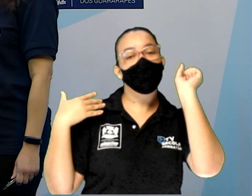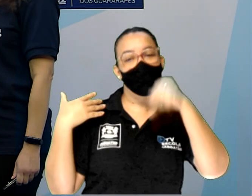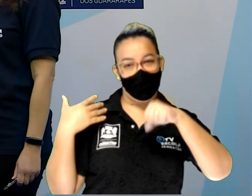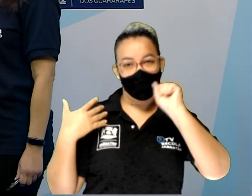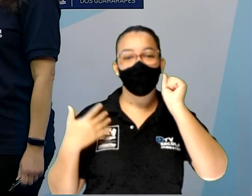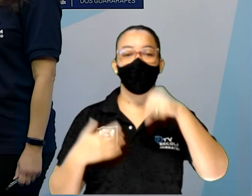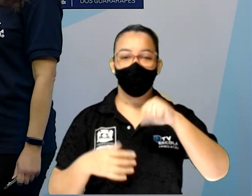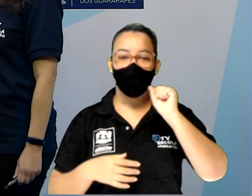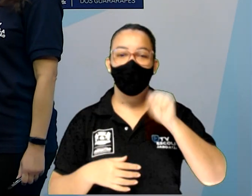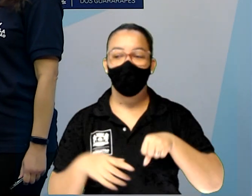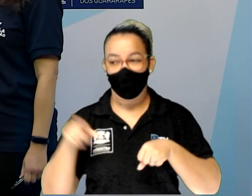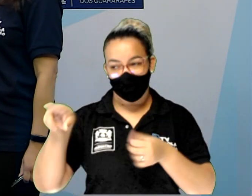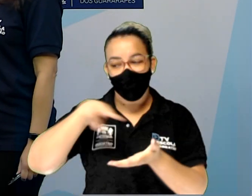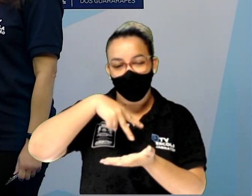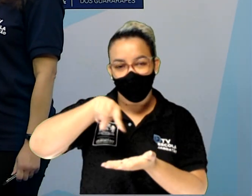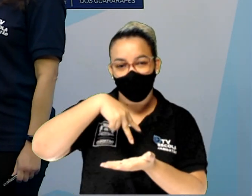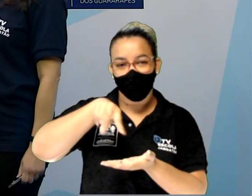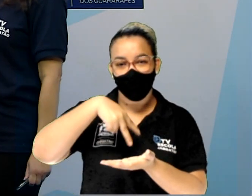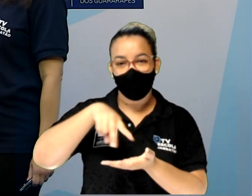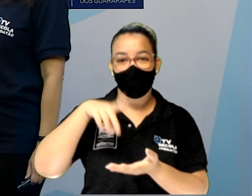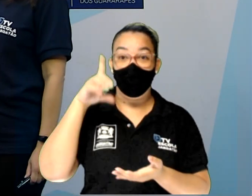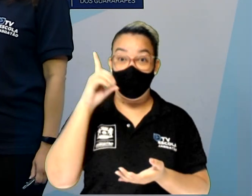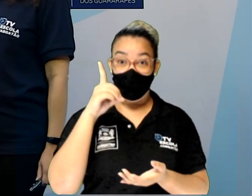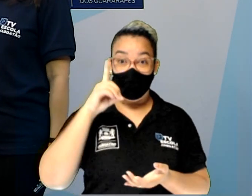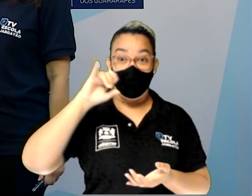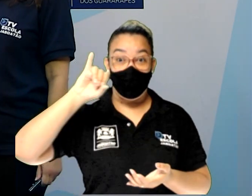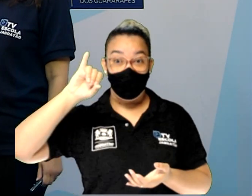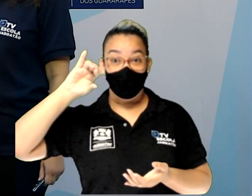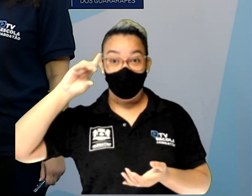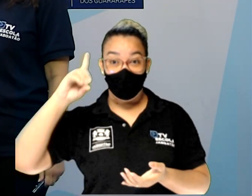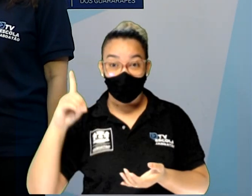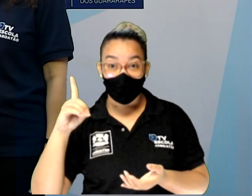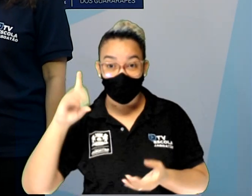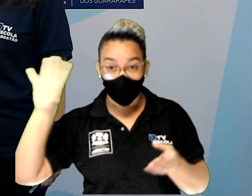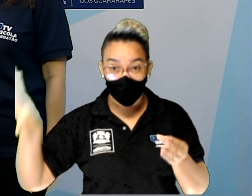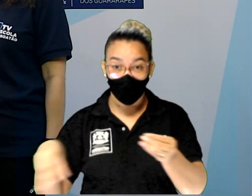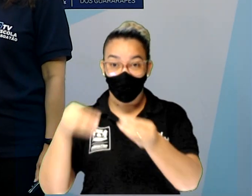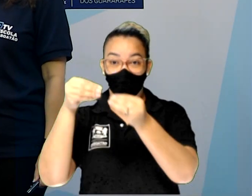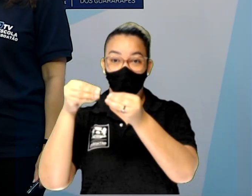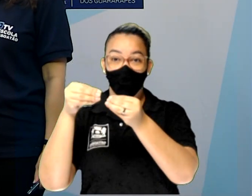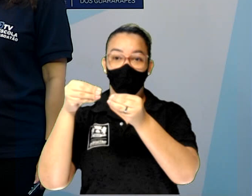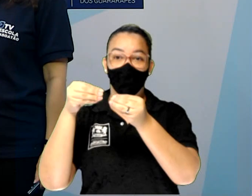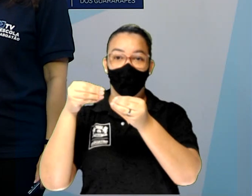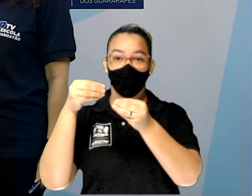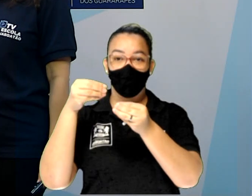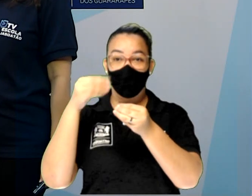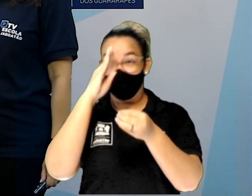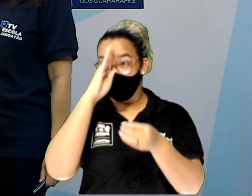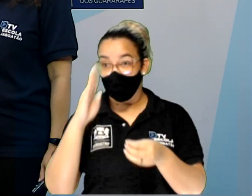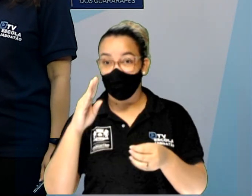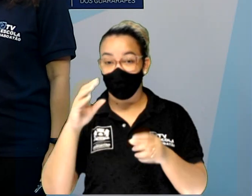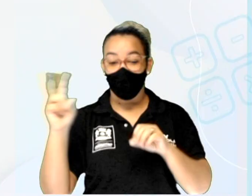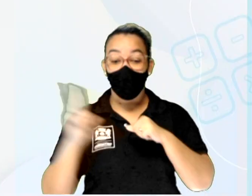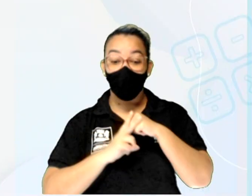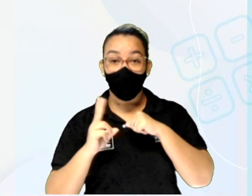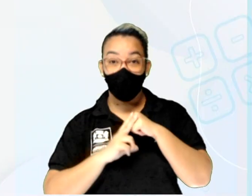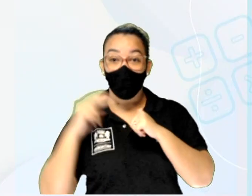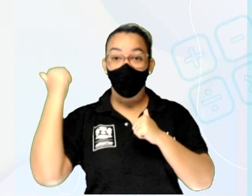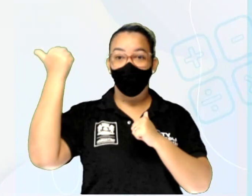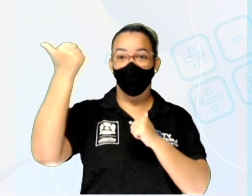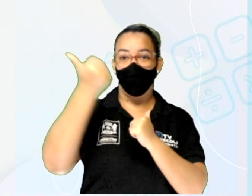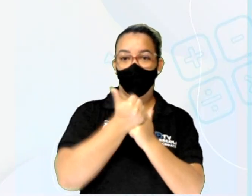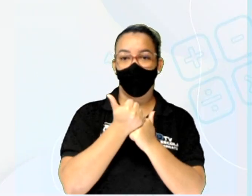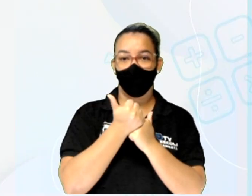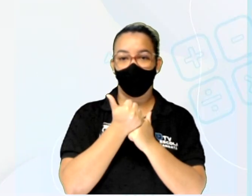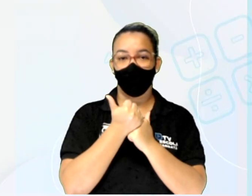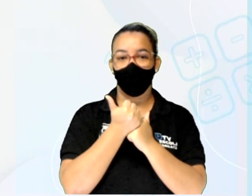yes, he did. O did, lembra, está indicando que o verbo está no passado e está substituindo o verbo